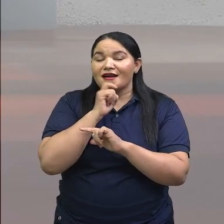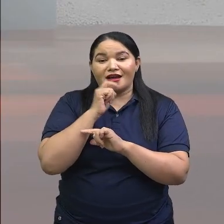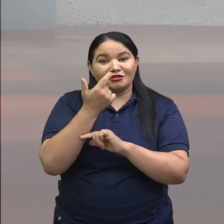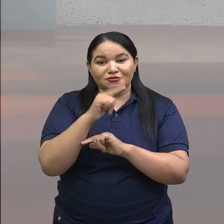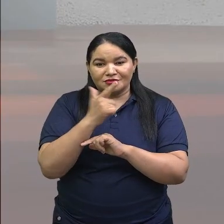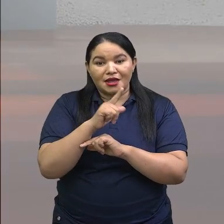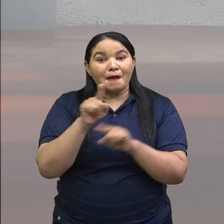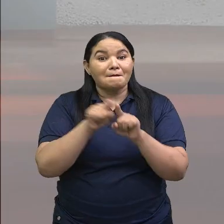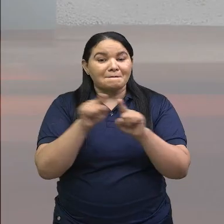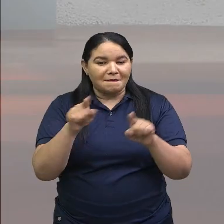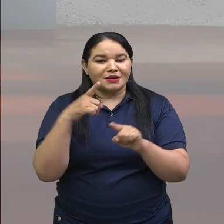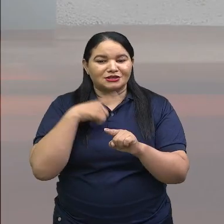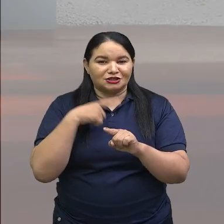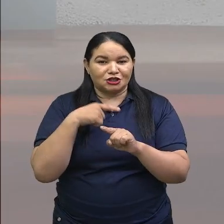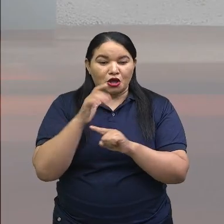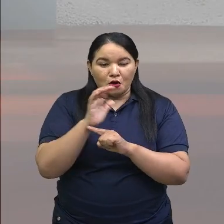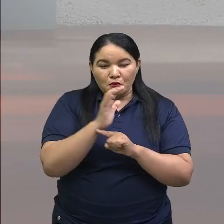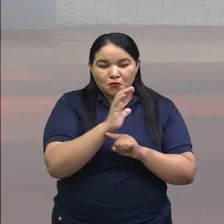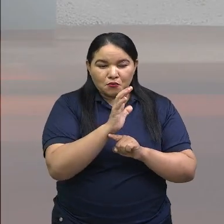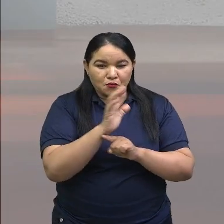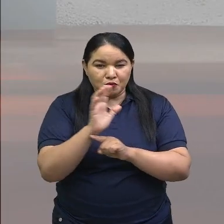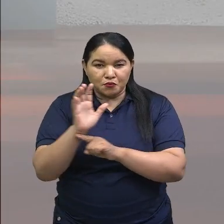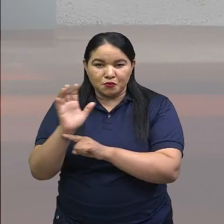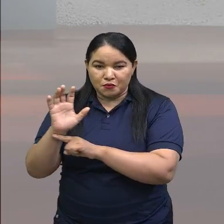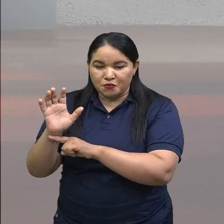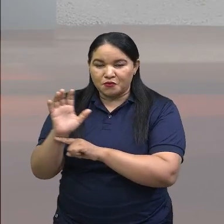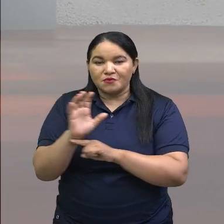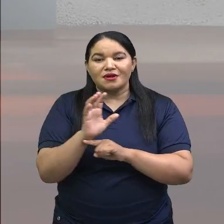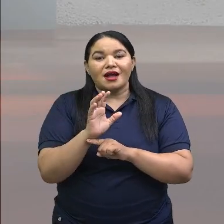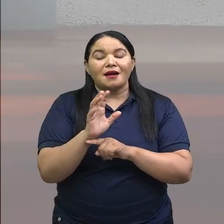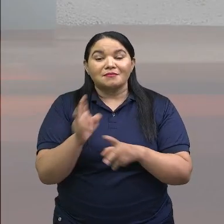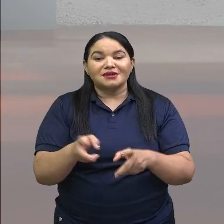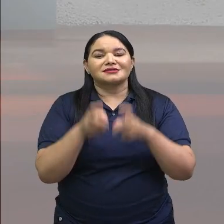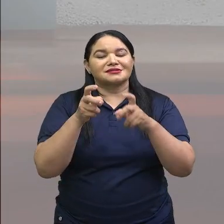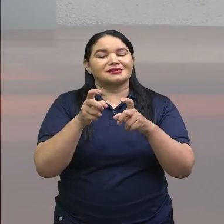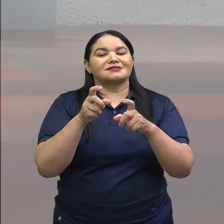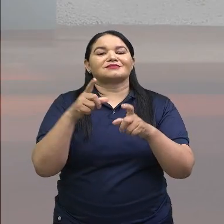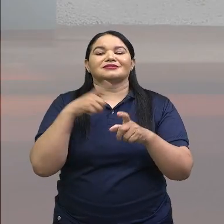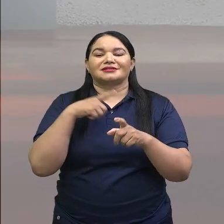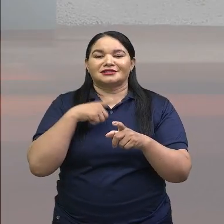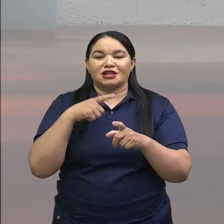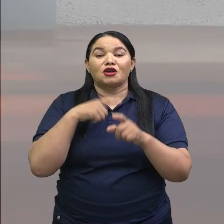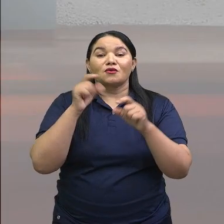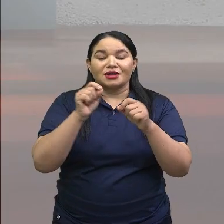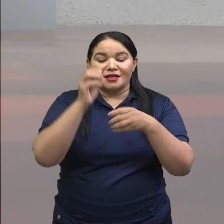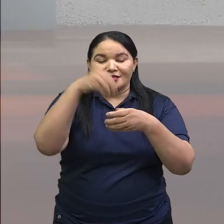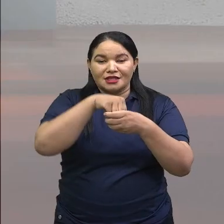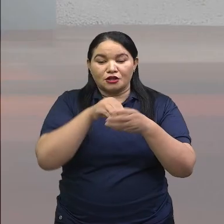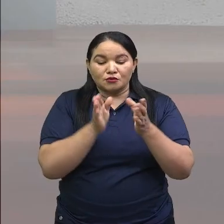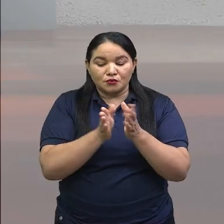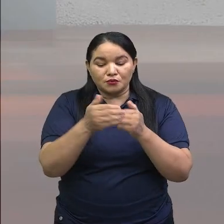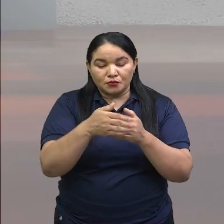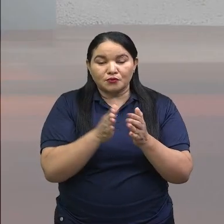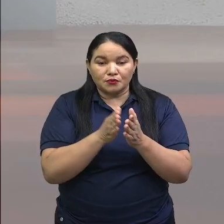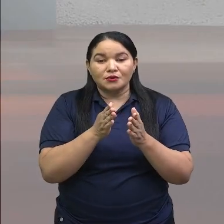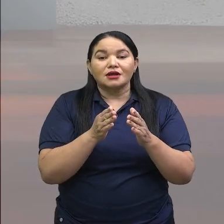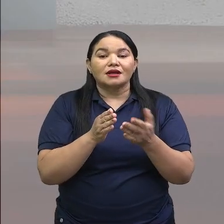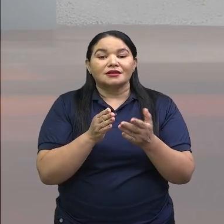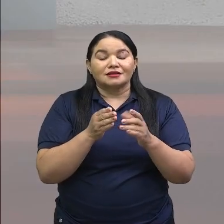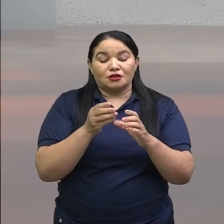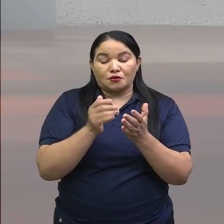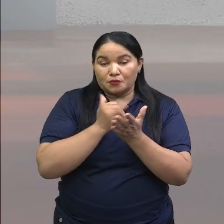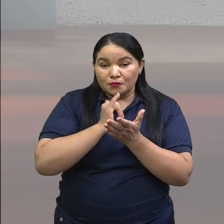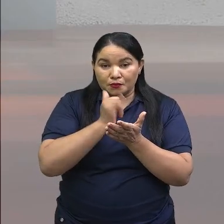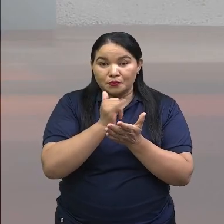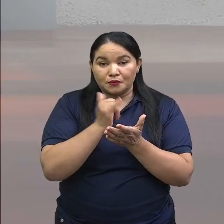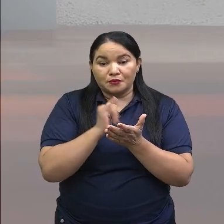um ventilador, eu percebo que lá tem gerador e receptor, porque